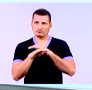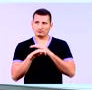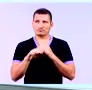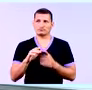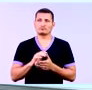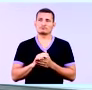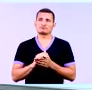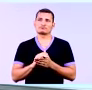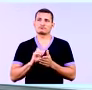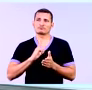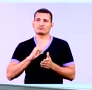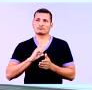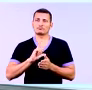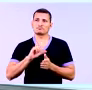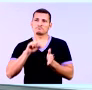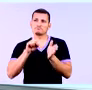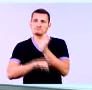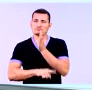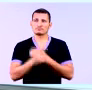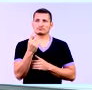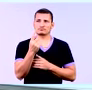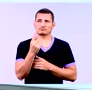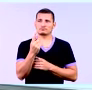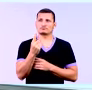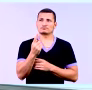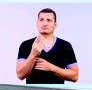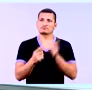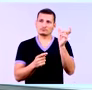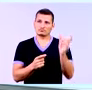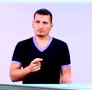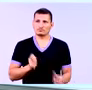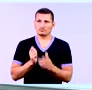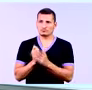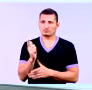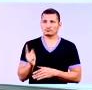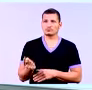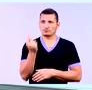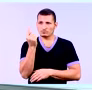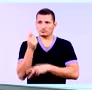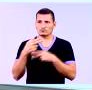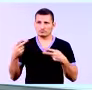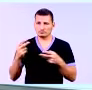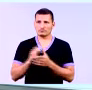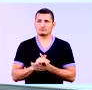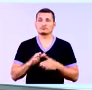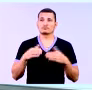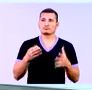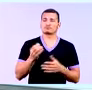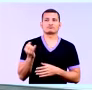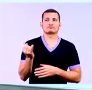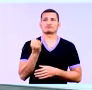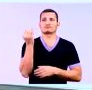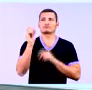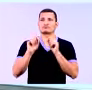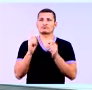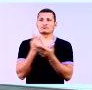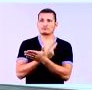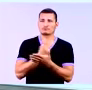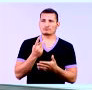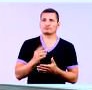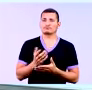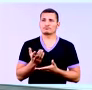um. O cliente comprou apenas um produto. Então veja, não importa o que aconteceu no meio da transação